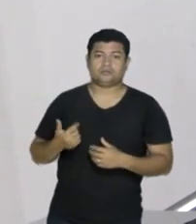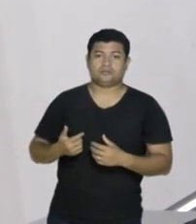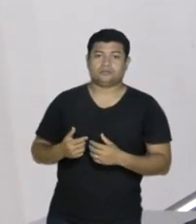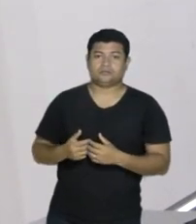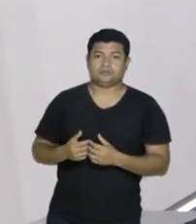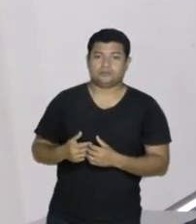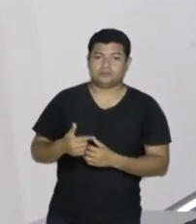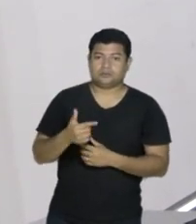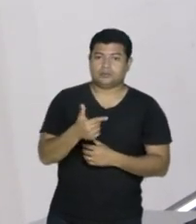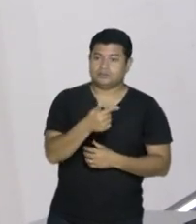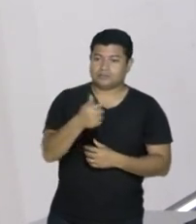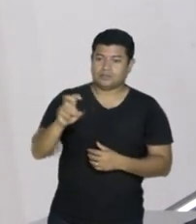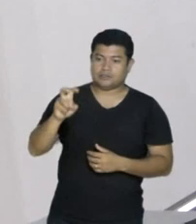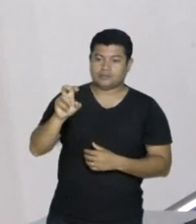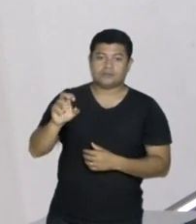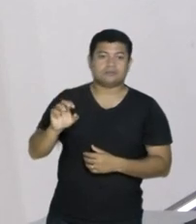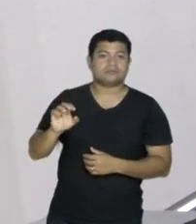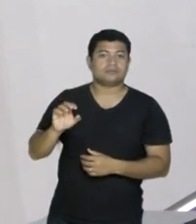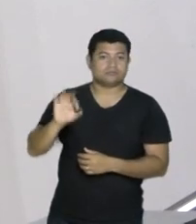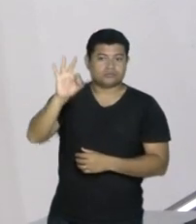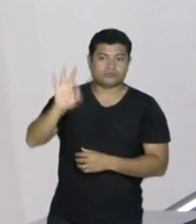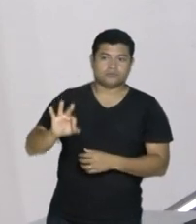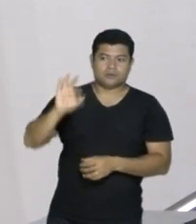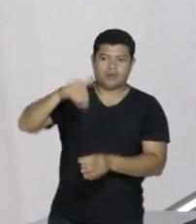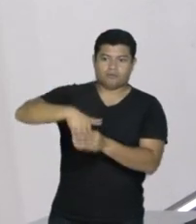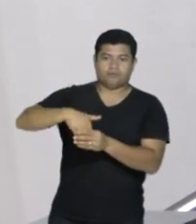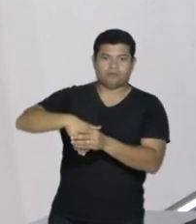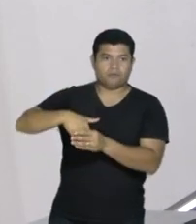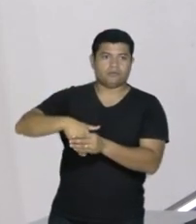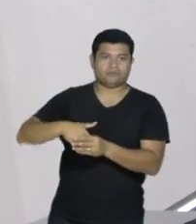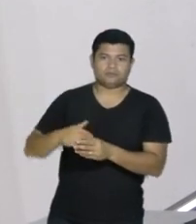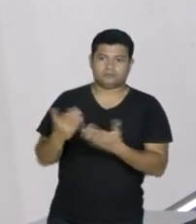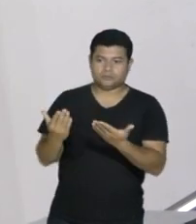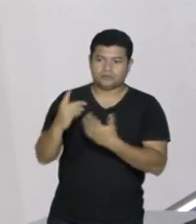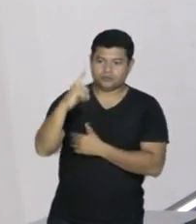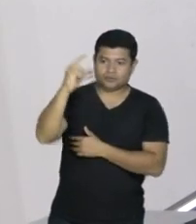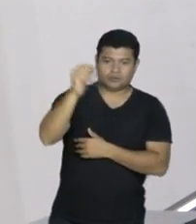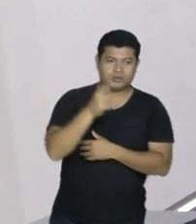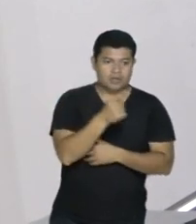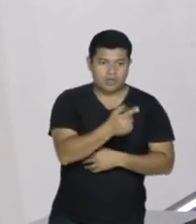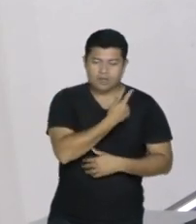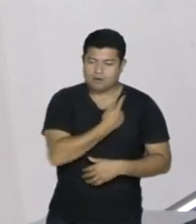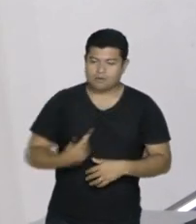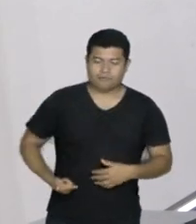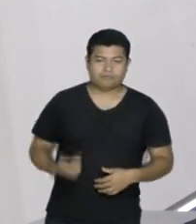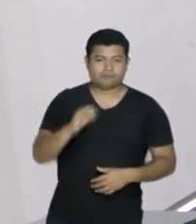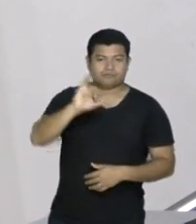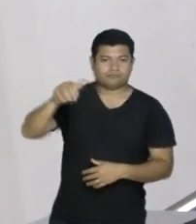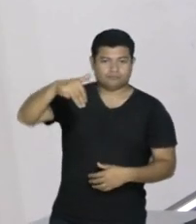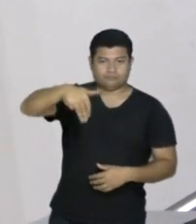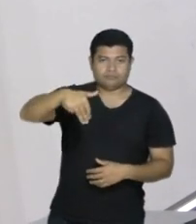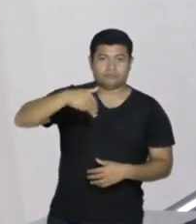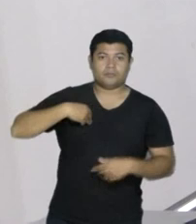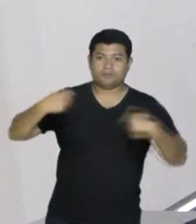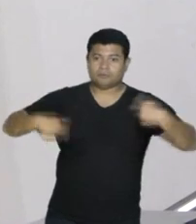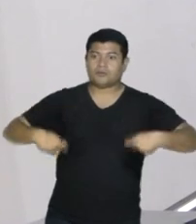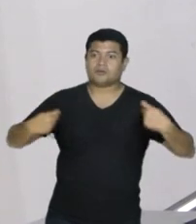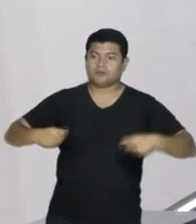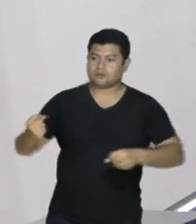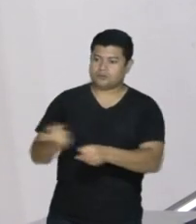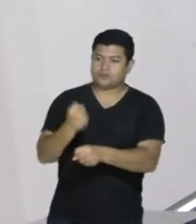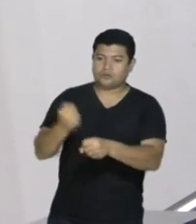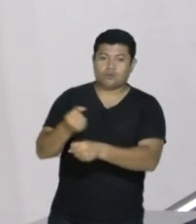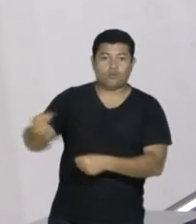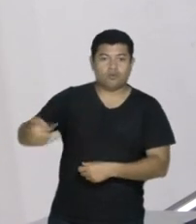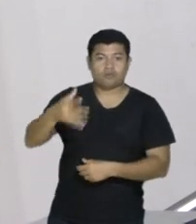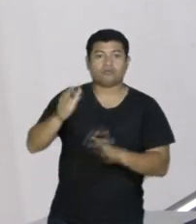75% dos votos e vai lá com certeza com carinho para nossa região que precisa de uma Obra nova já temos projetos que